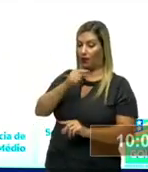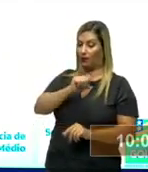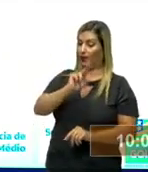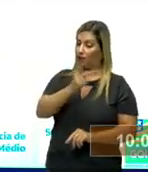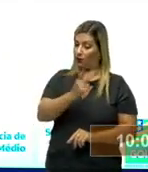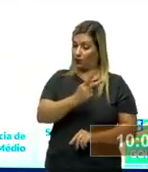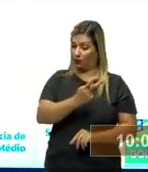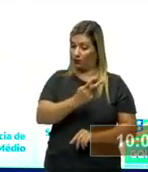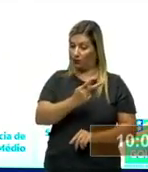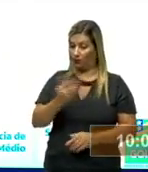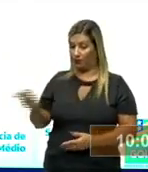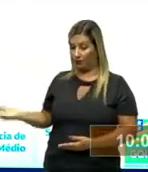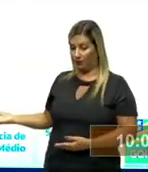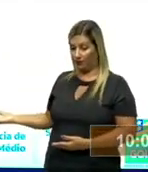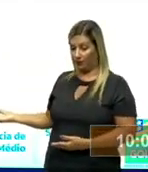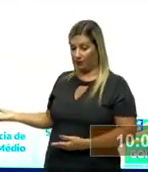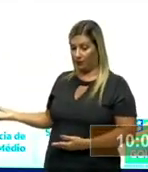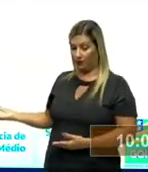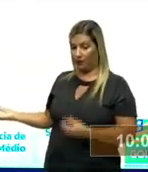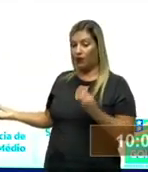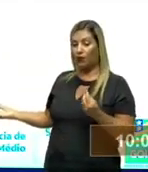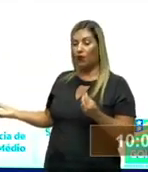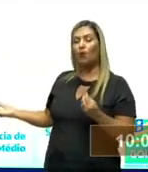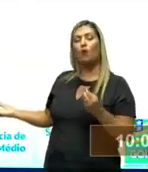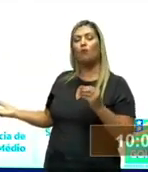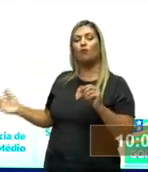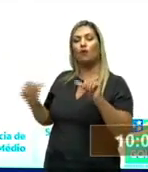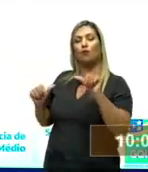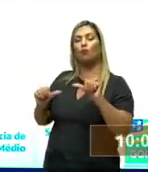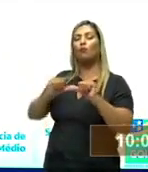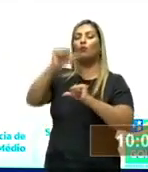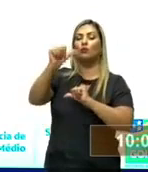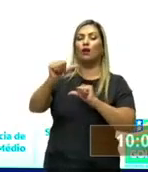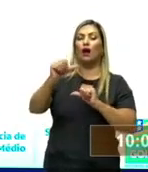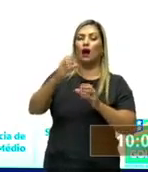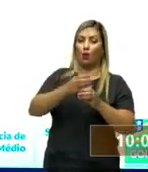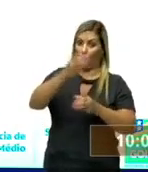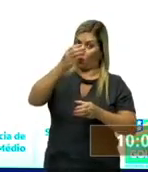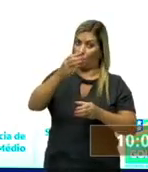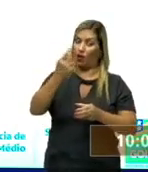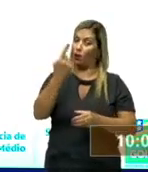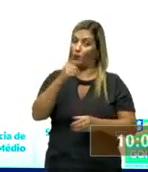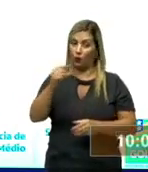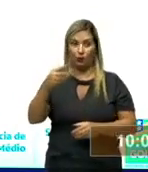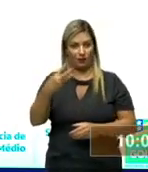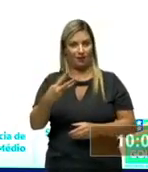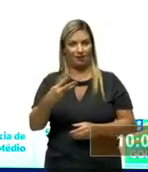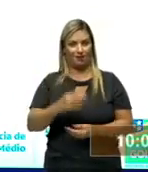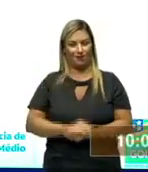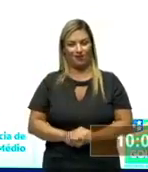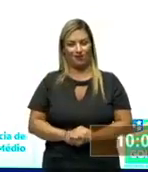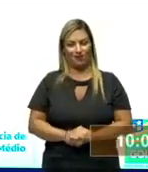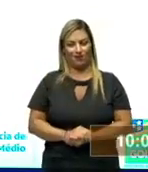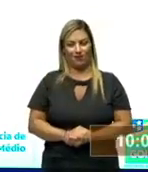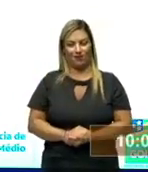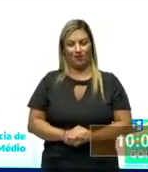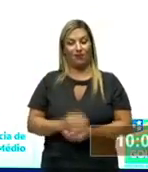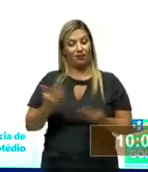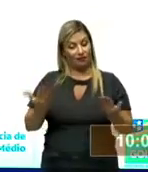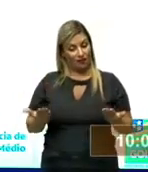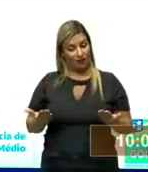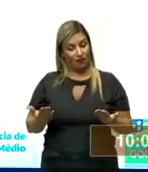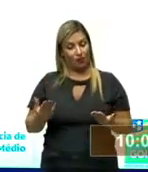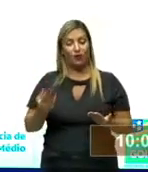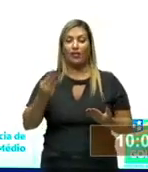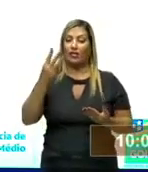como é que eu vou transportar isso para o cone o cone é 13 disso Isso quer dizer